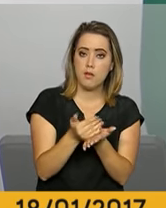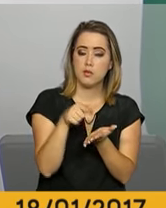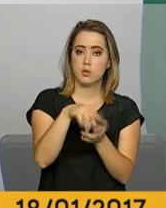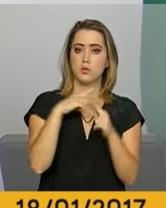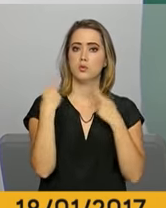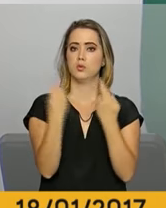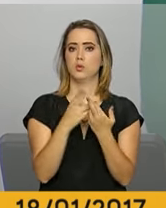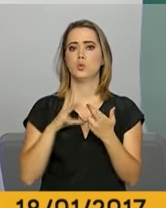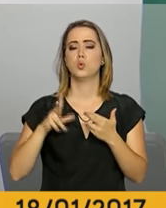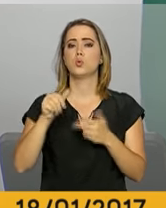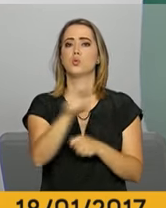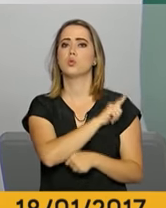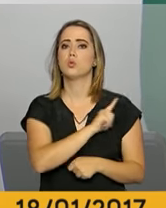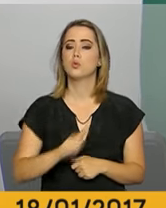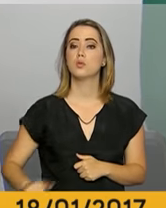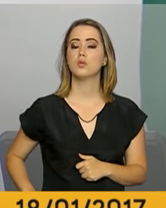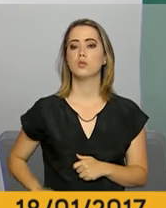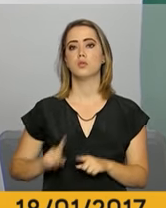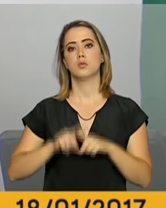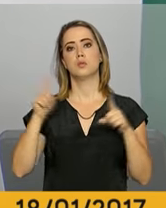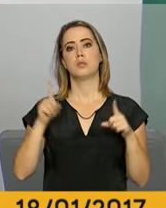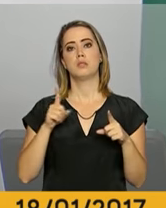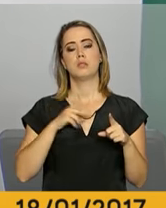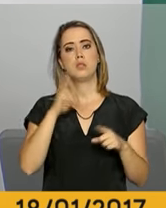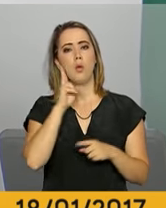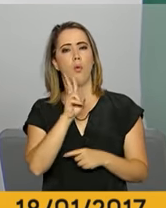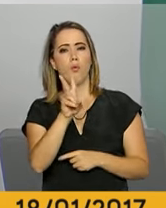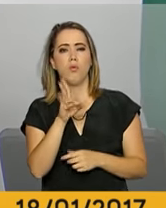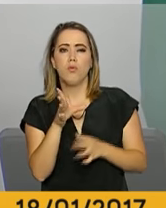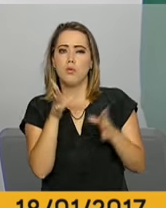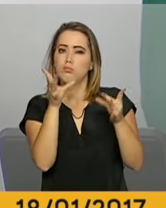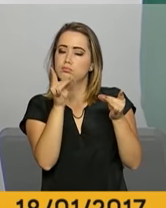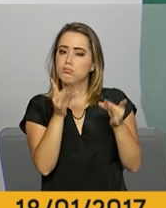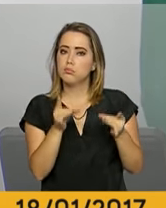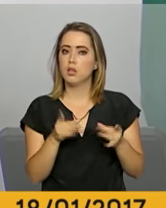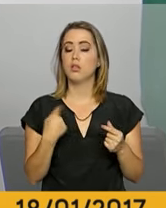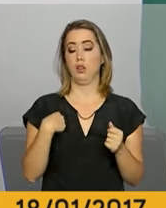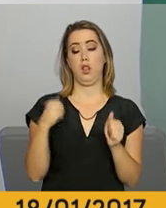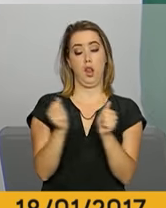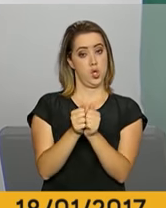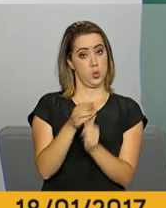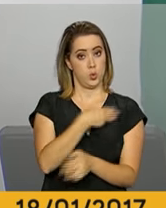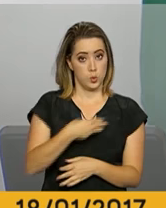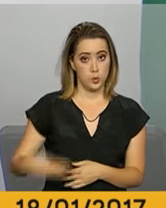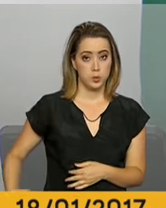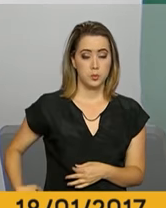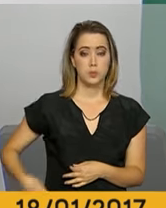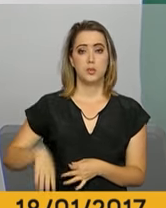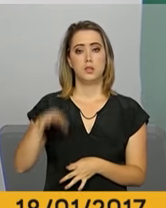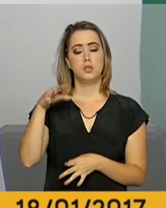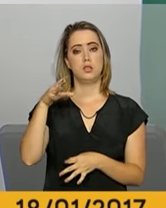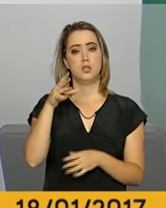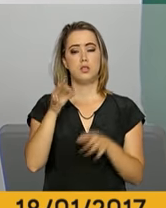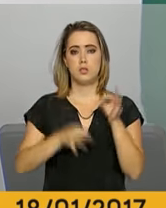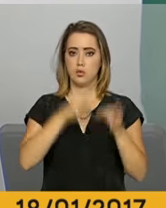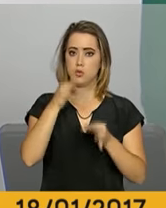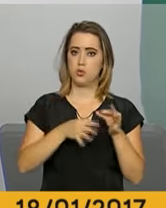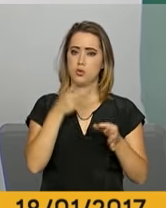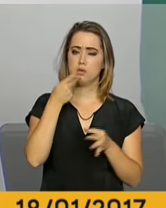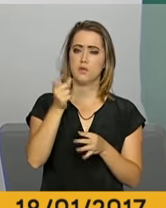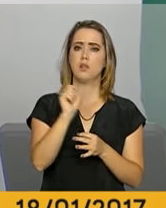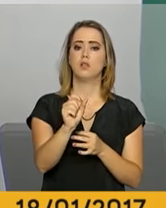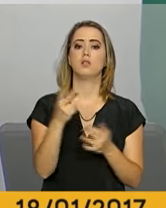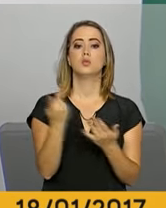faremos uma reunião de todos os governadores, mas eu recebi algumas ponderações, eu e o ministro Alexandre, e achamos até mais produtivo, como